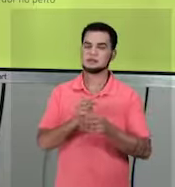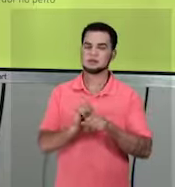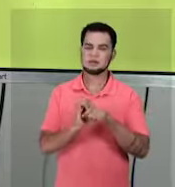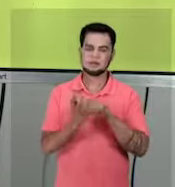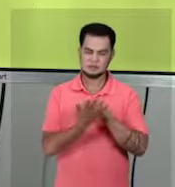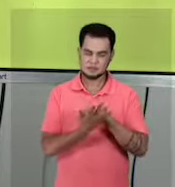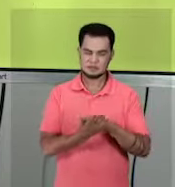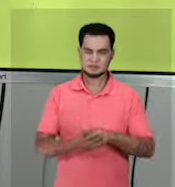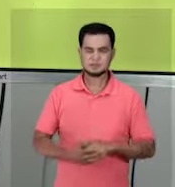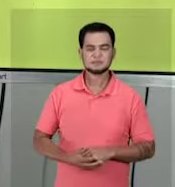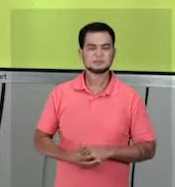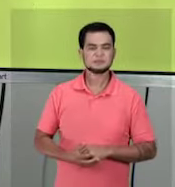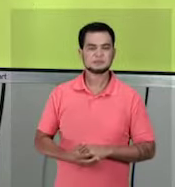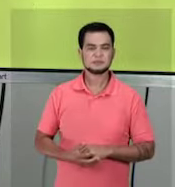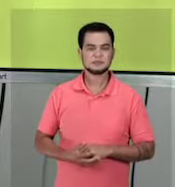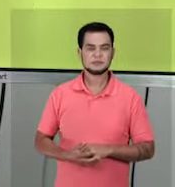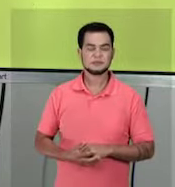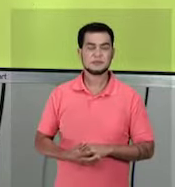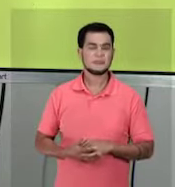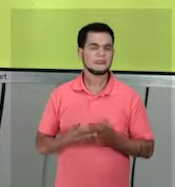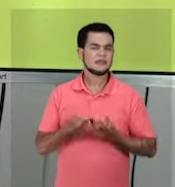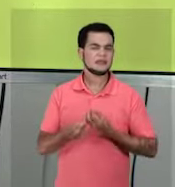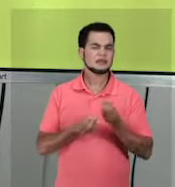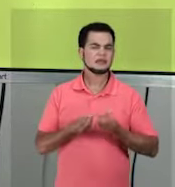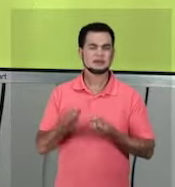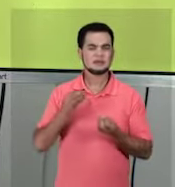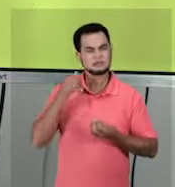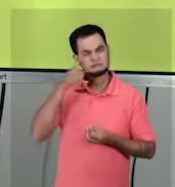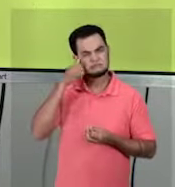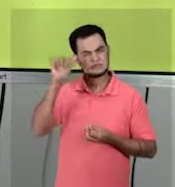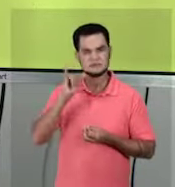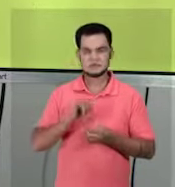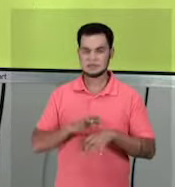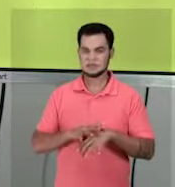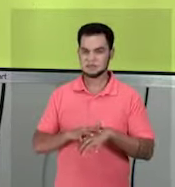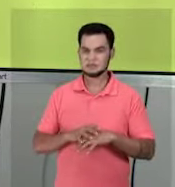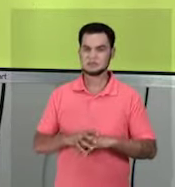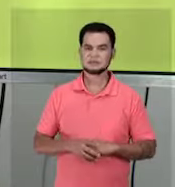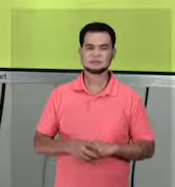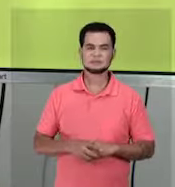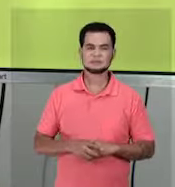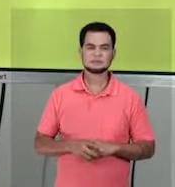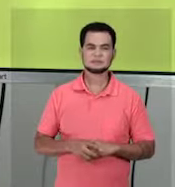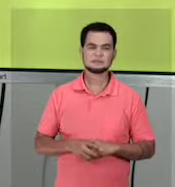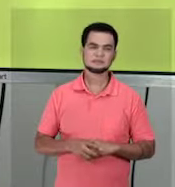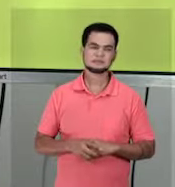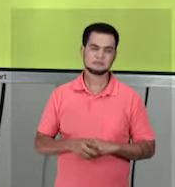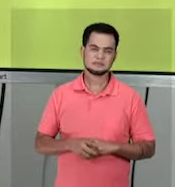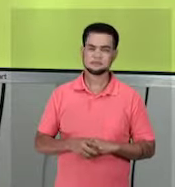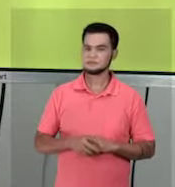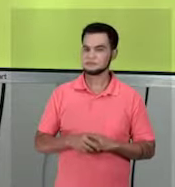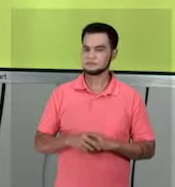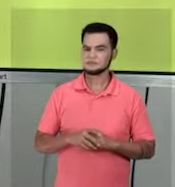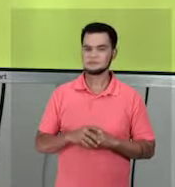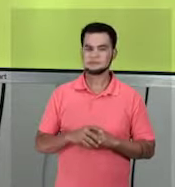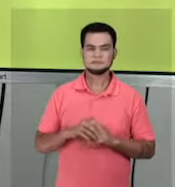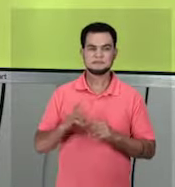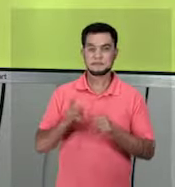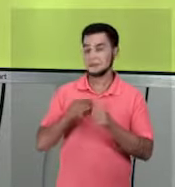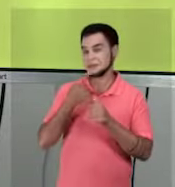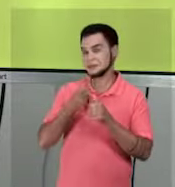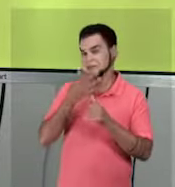Covid-19. Quais são as formas de prevenção contra essas doenças? Então, a primeira delas, né, eu até esqueci de colocar